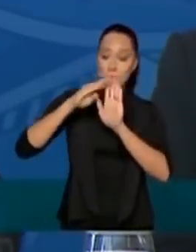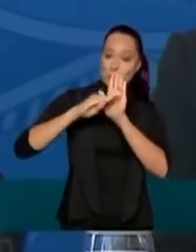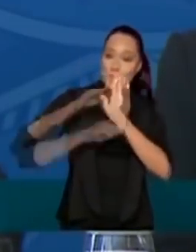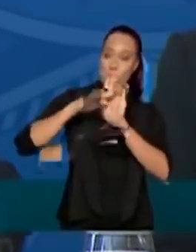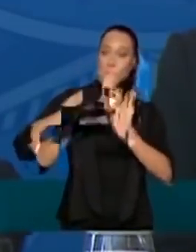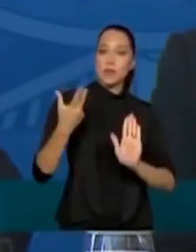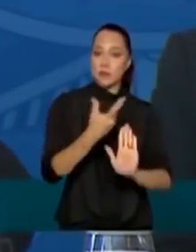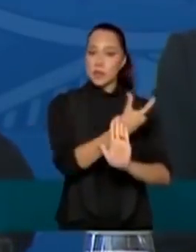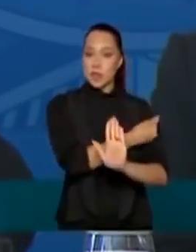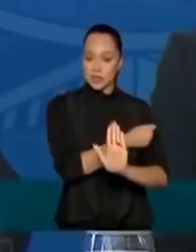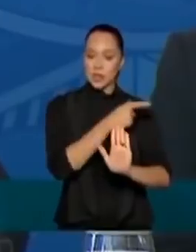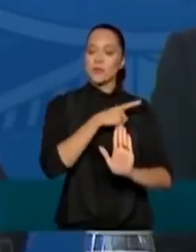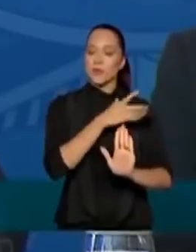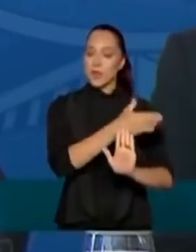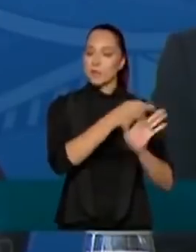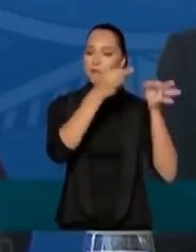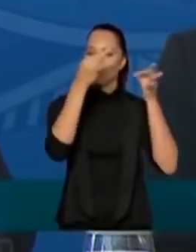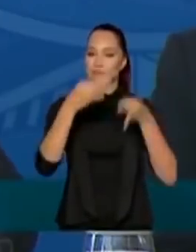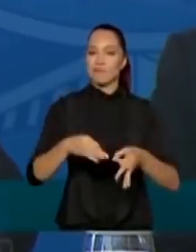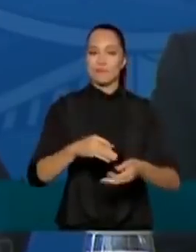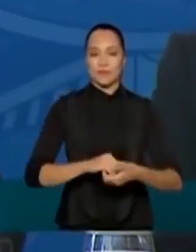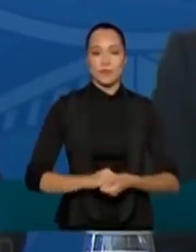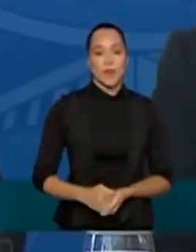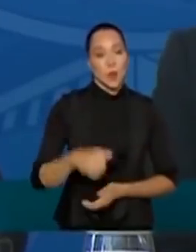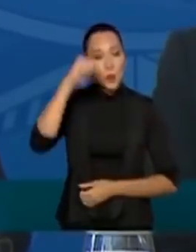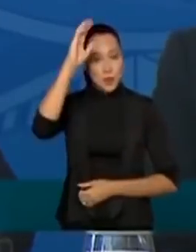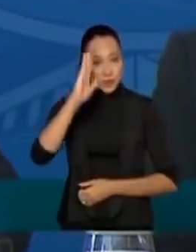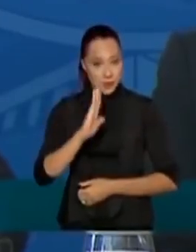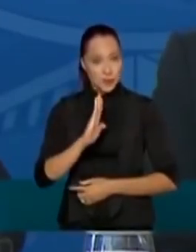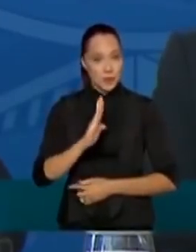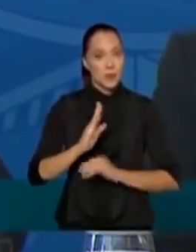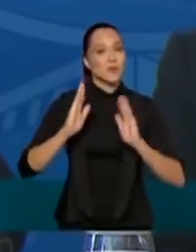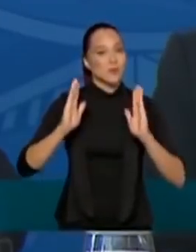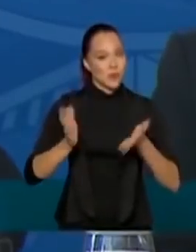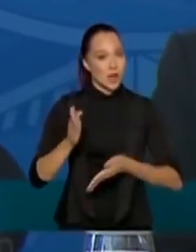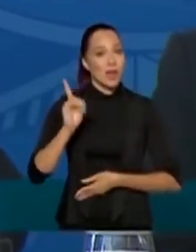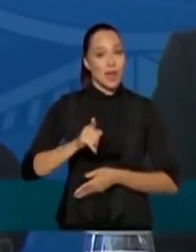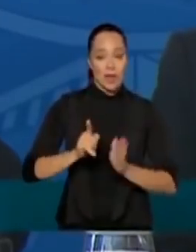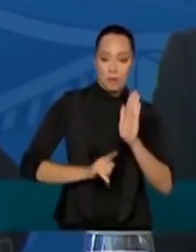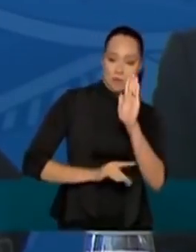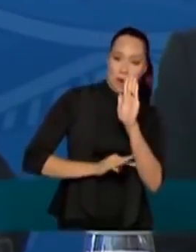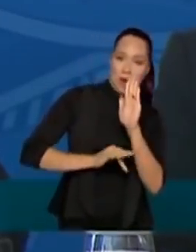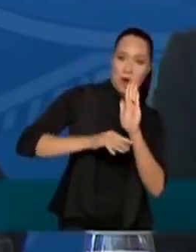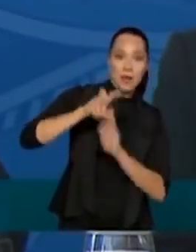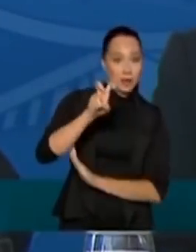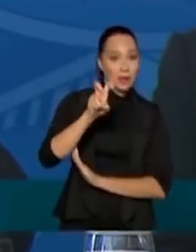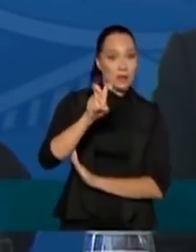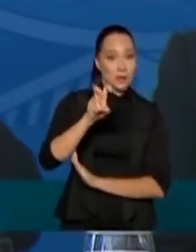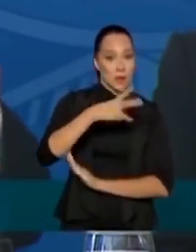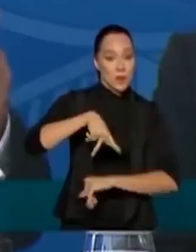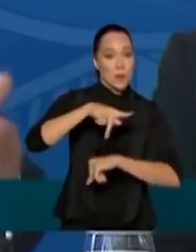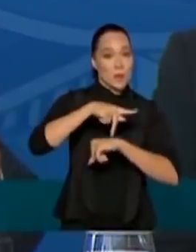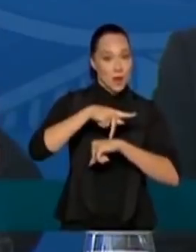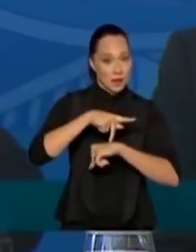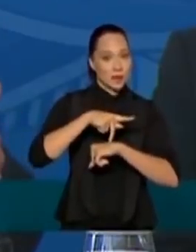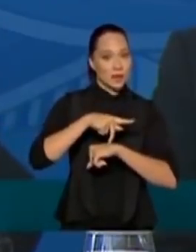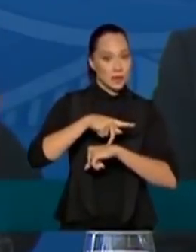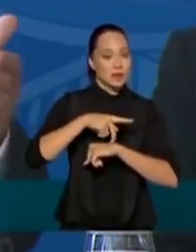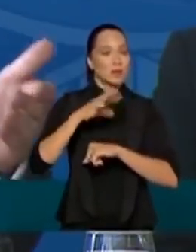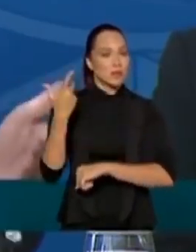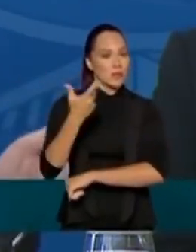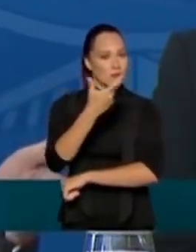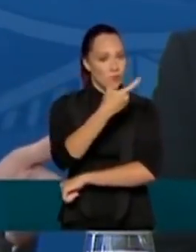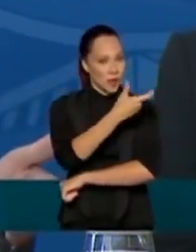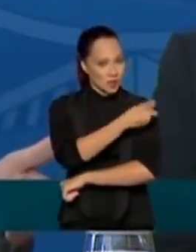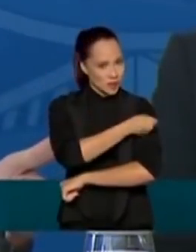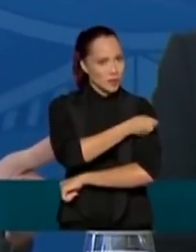de vacinação tenha concretude. O Brasil já é o quinto país em